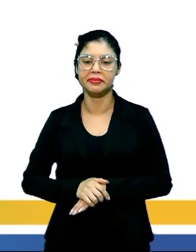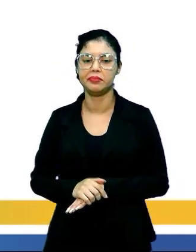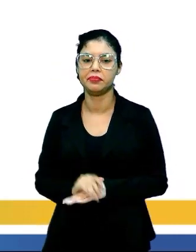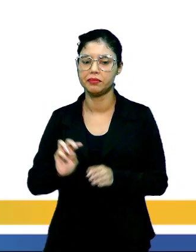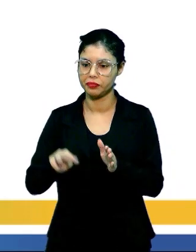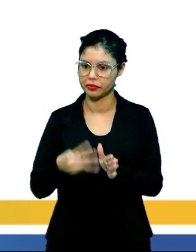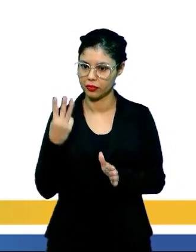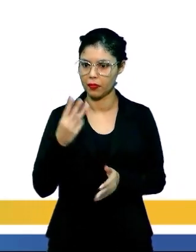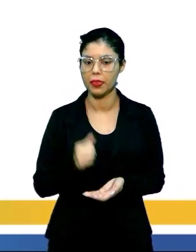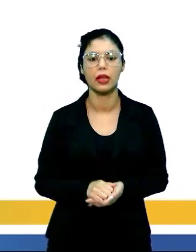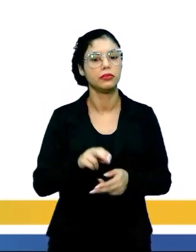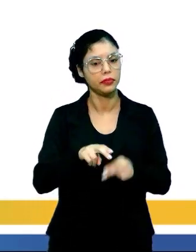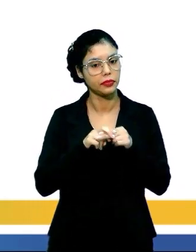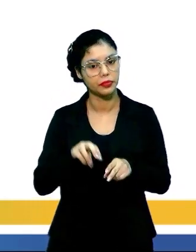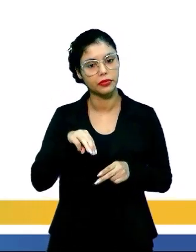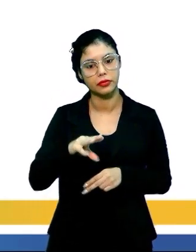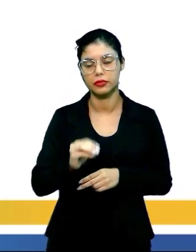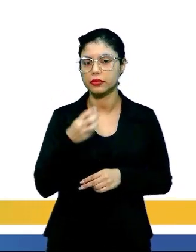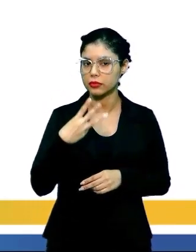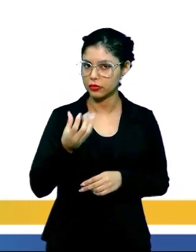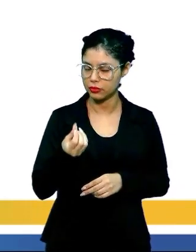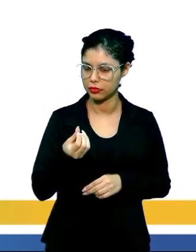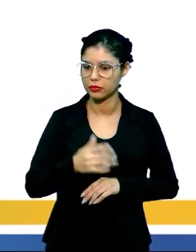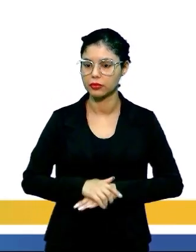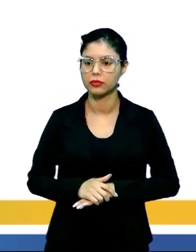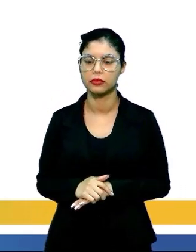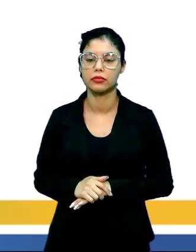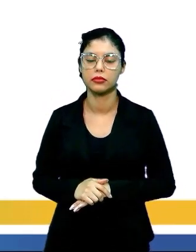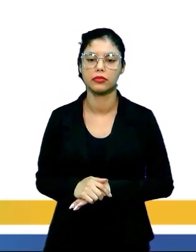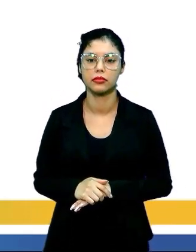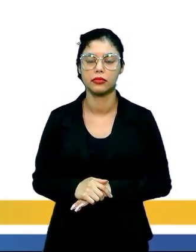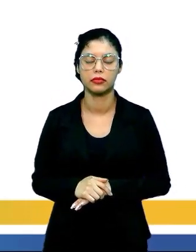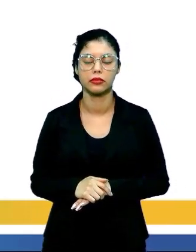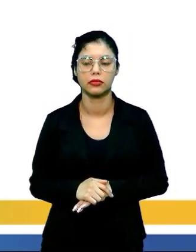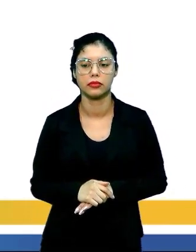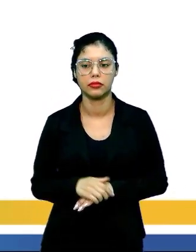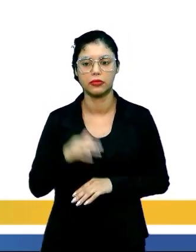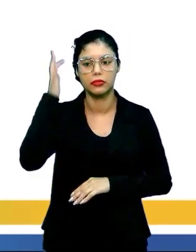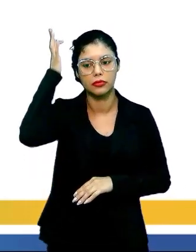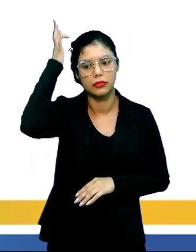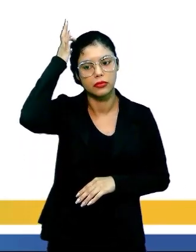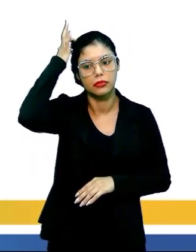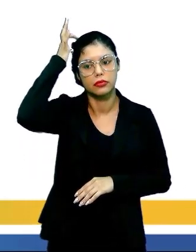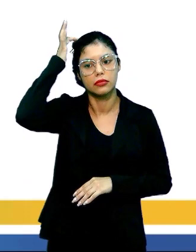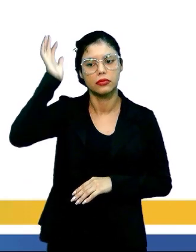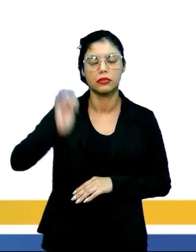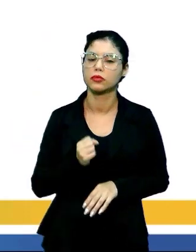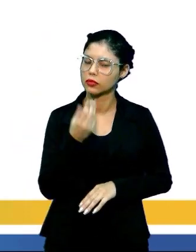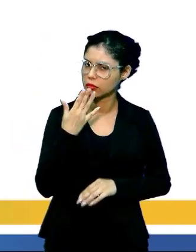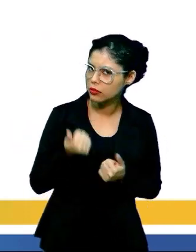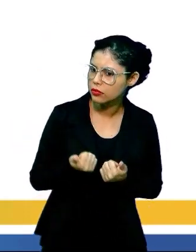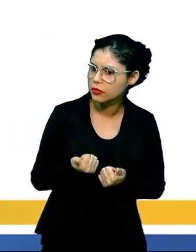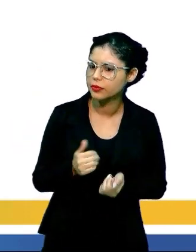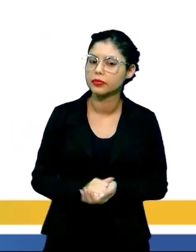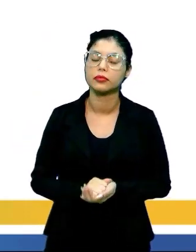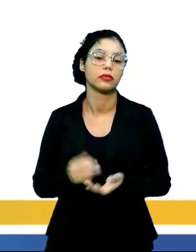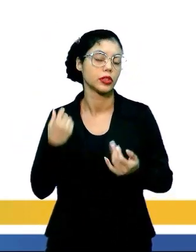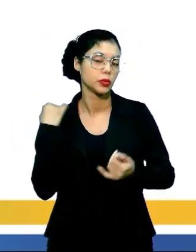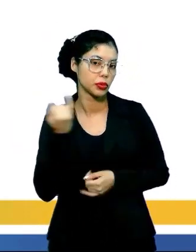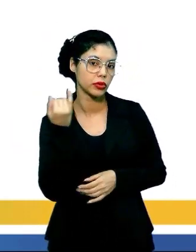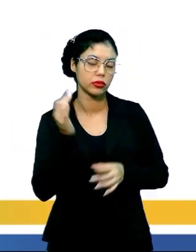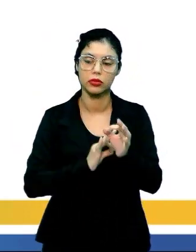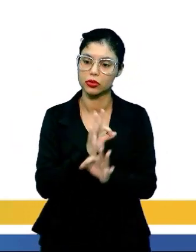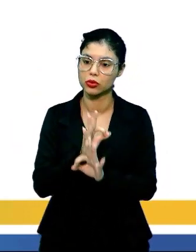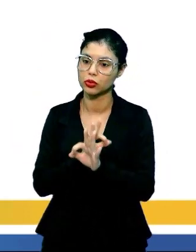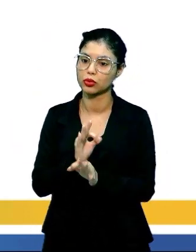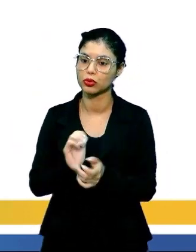vezes. Portanto, a moda, tá, dessa amostra aqui é 36. Tranquilo? É importante que você